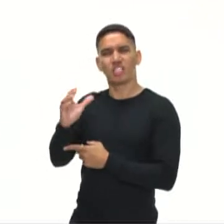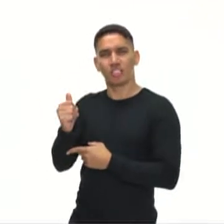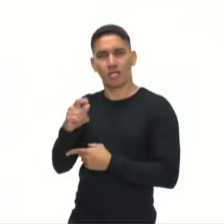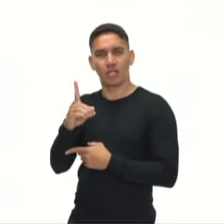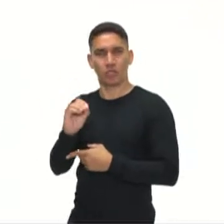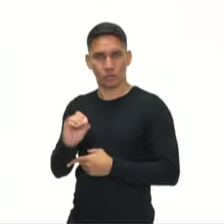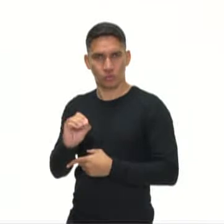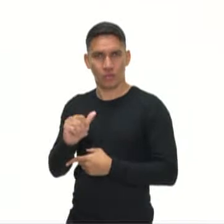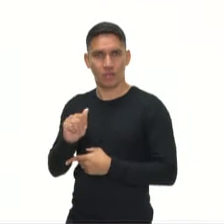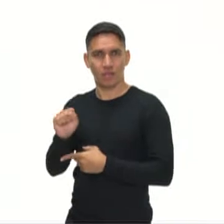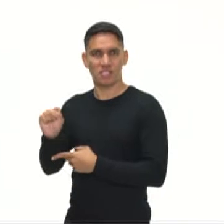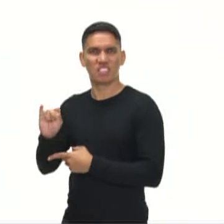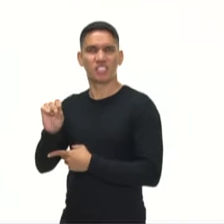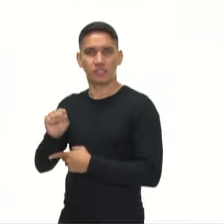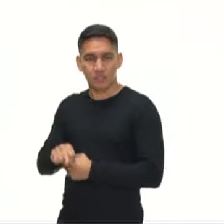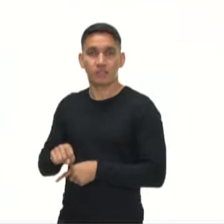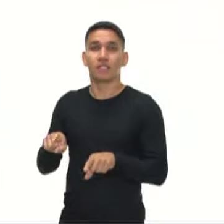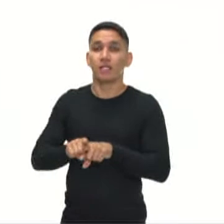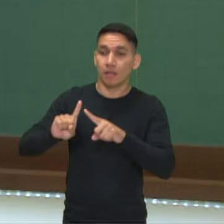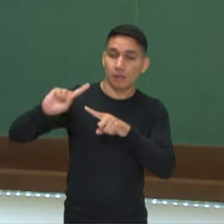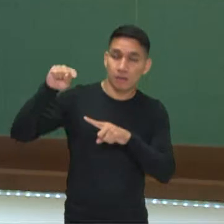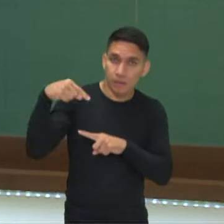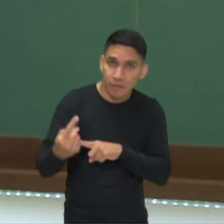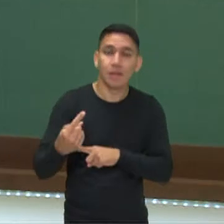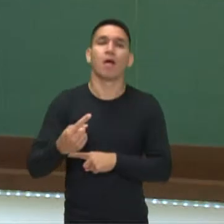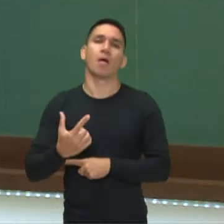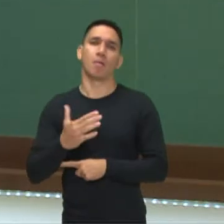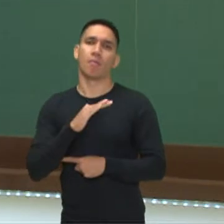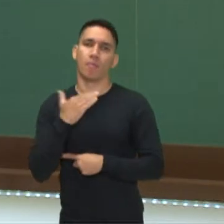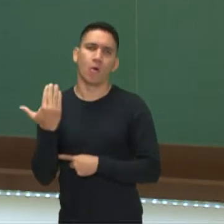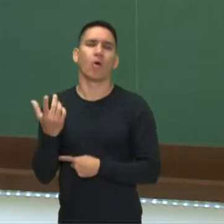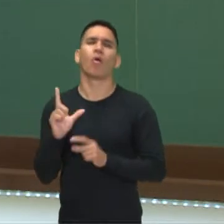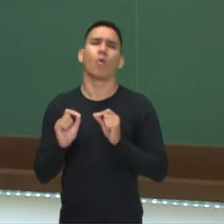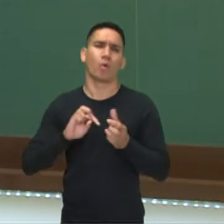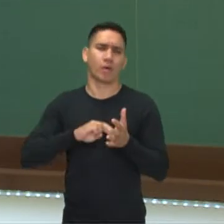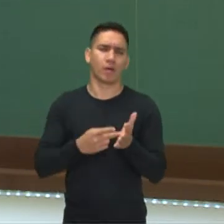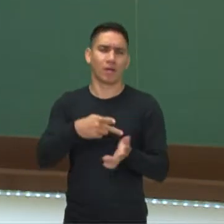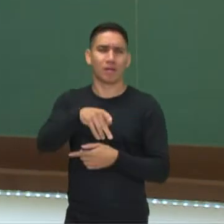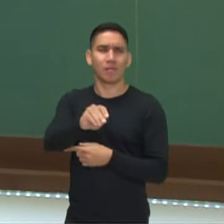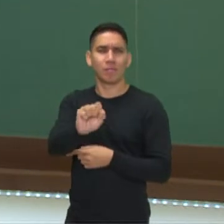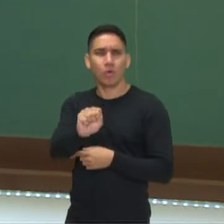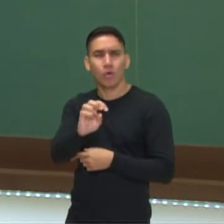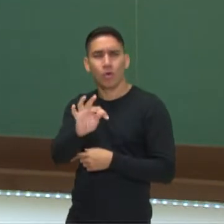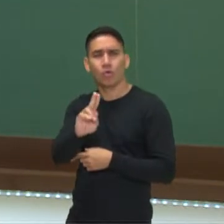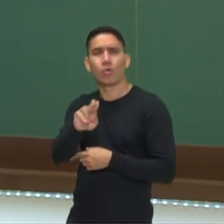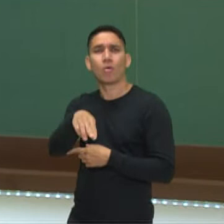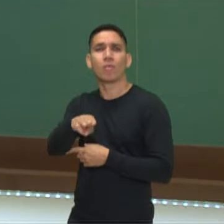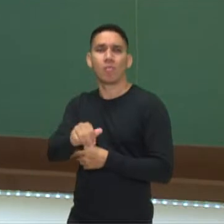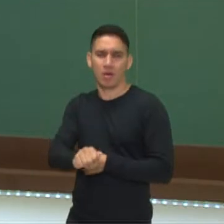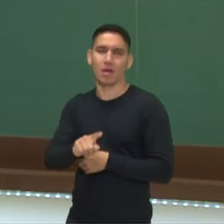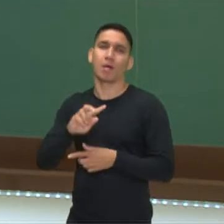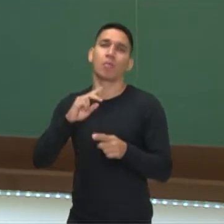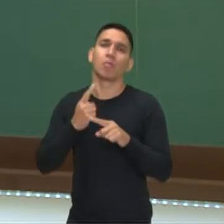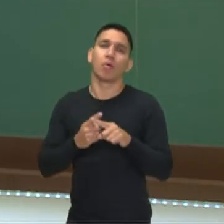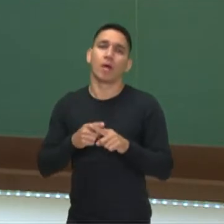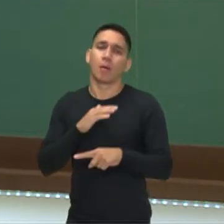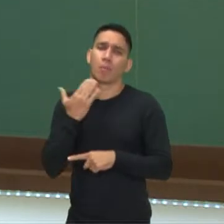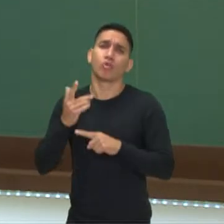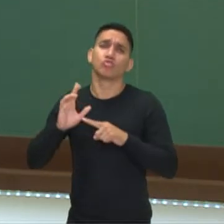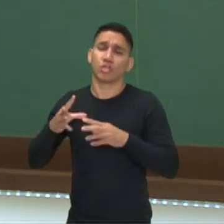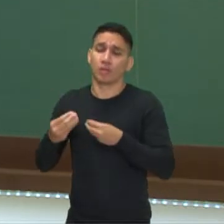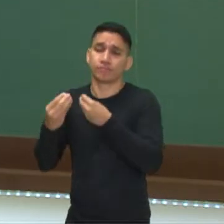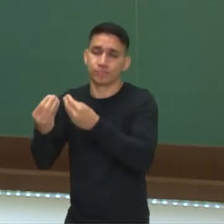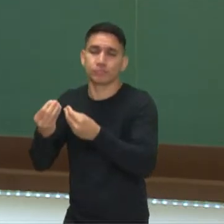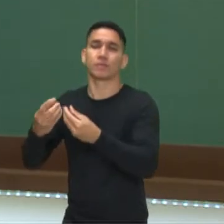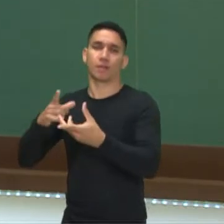Assis, póstumamente em 1965. Póstumamente quer dizer depois da morte dela, que ela foi condecorada